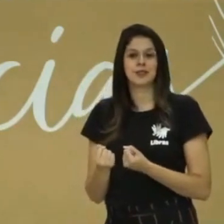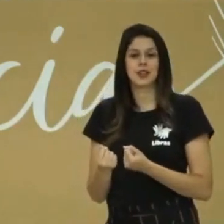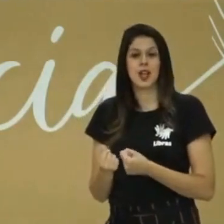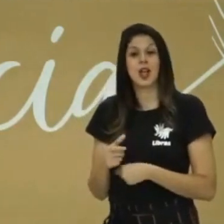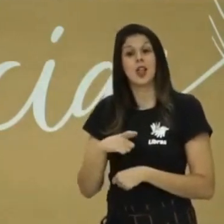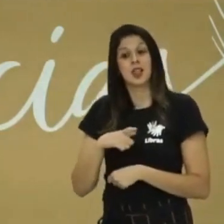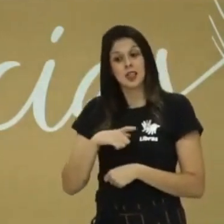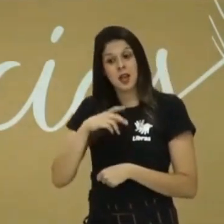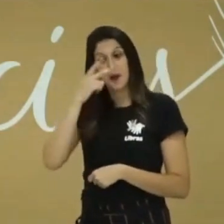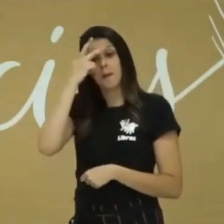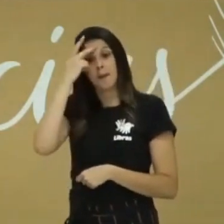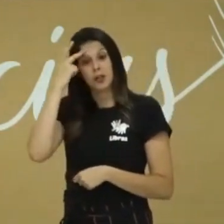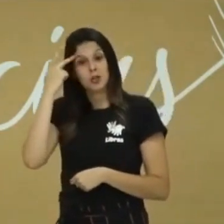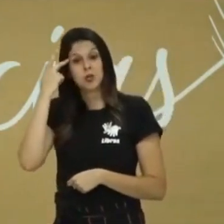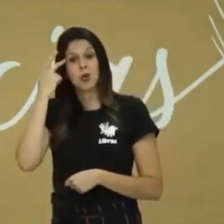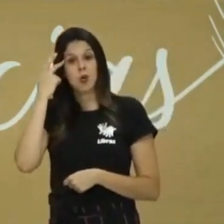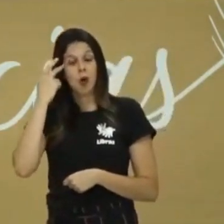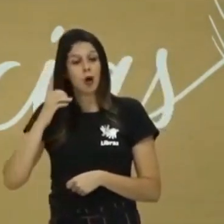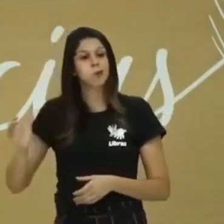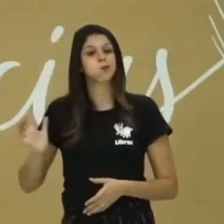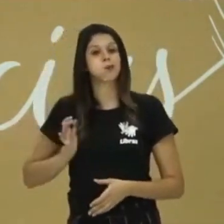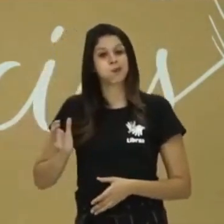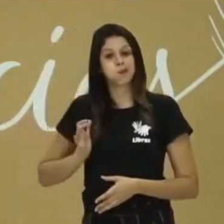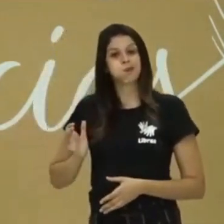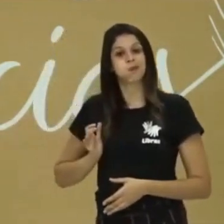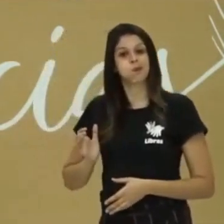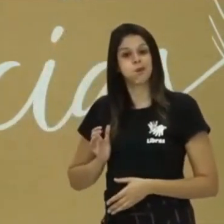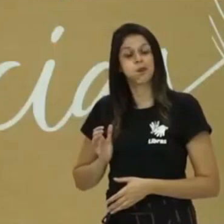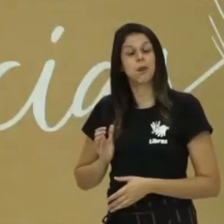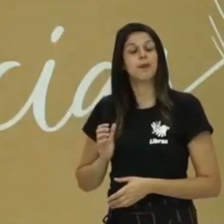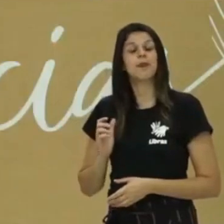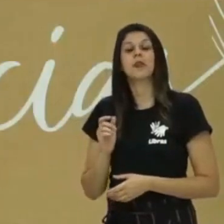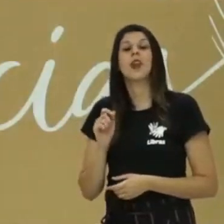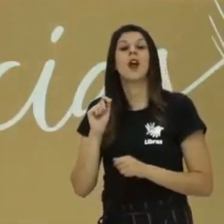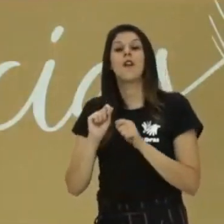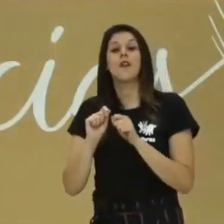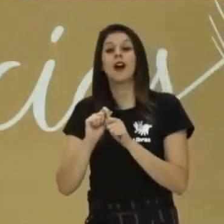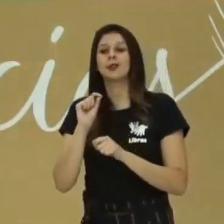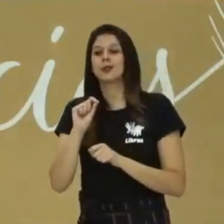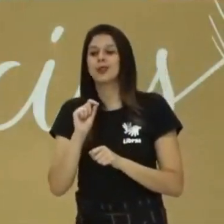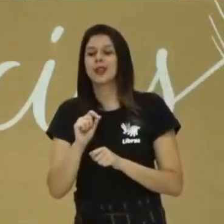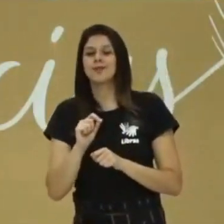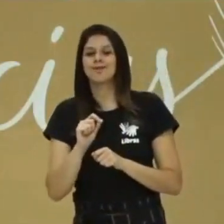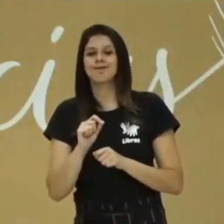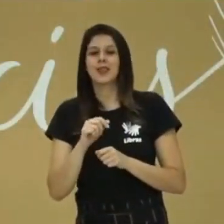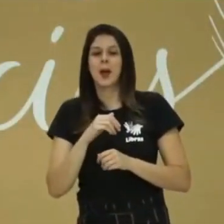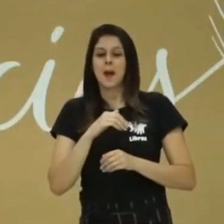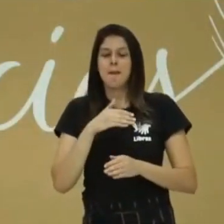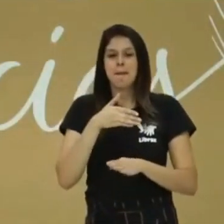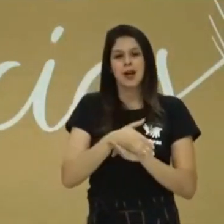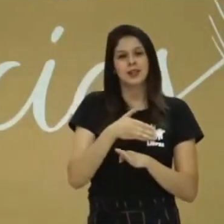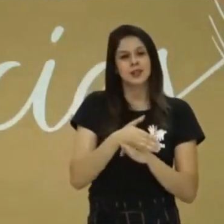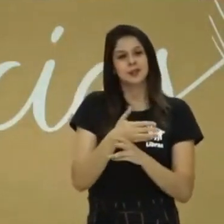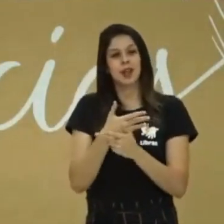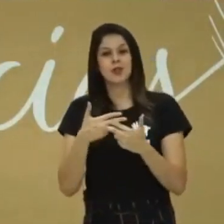convencidos disso são os bilionários nesse mundo e os bilionários esse mundo estão envolvidos diretamente